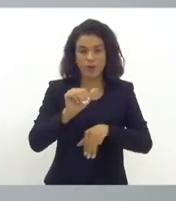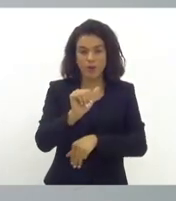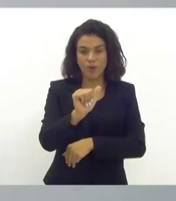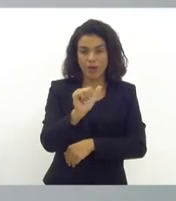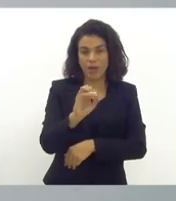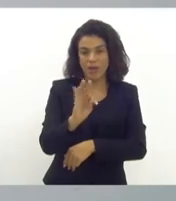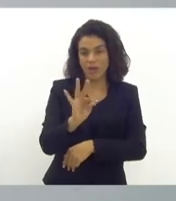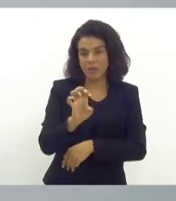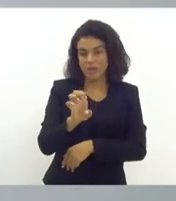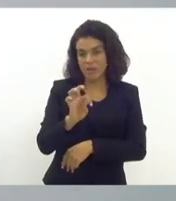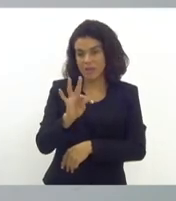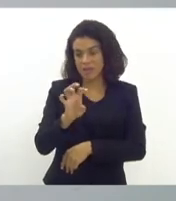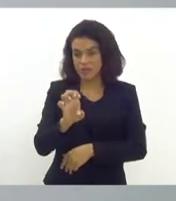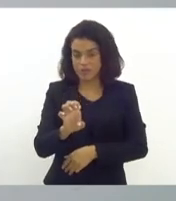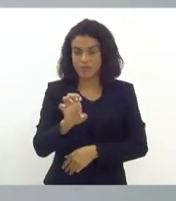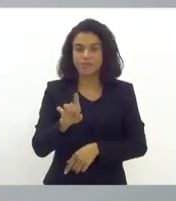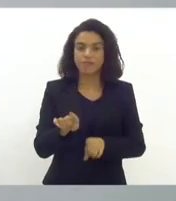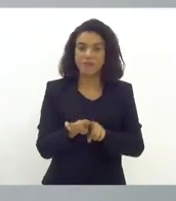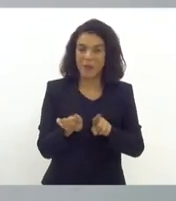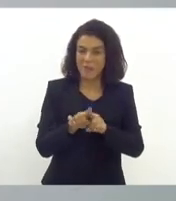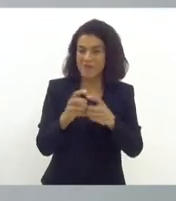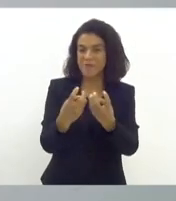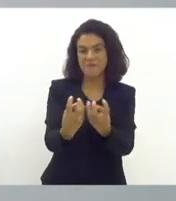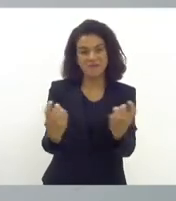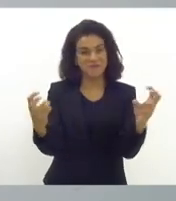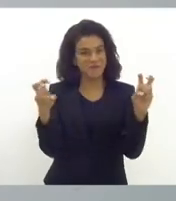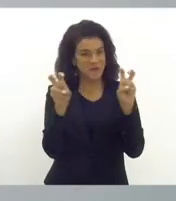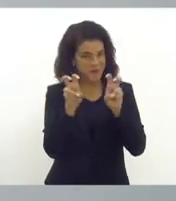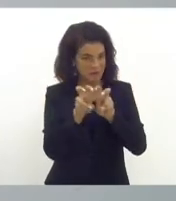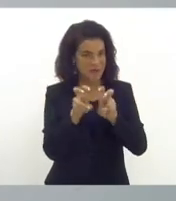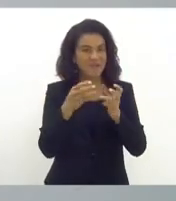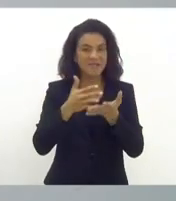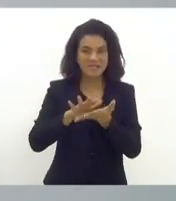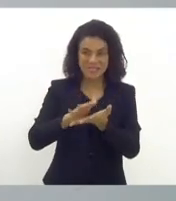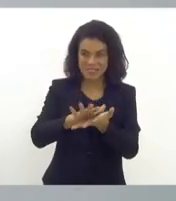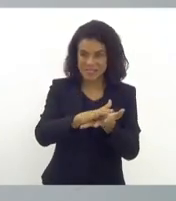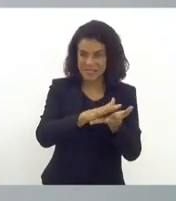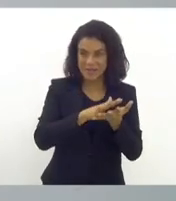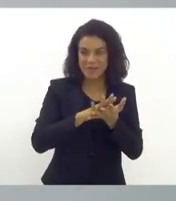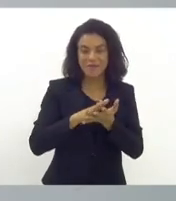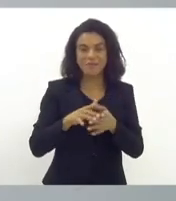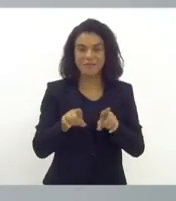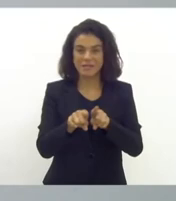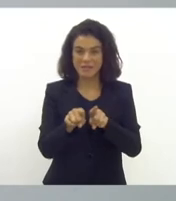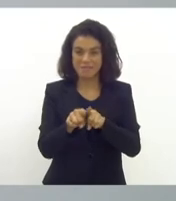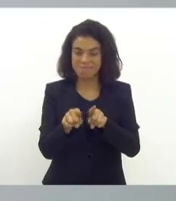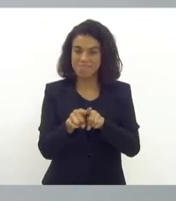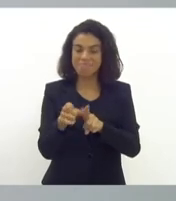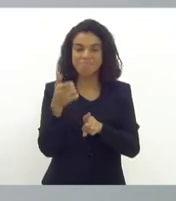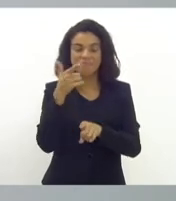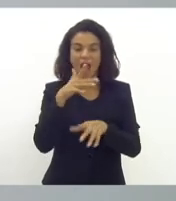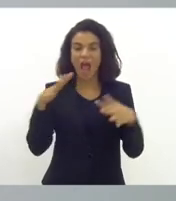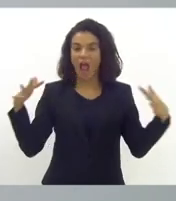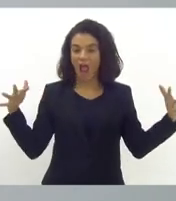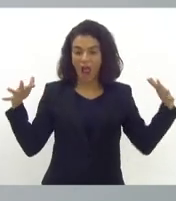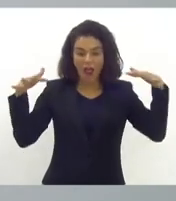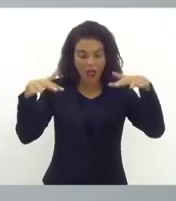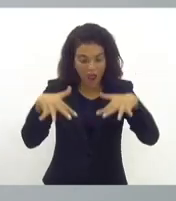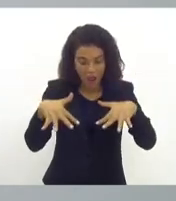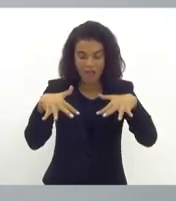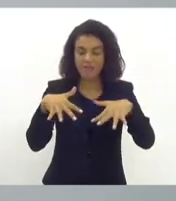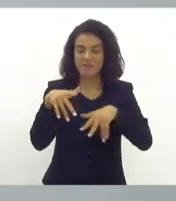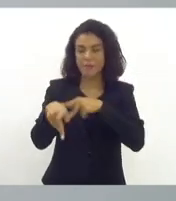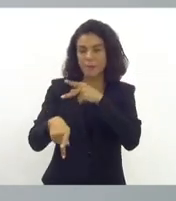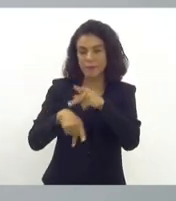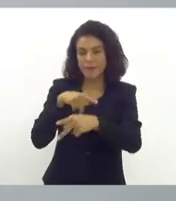aí estabelecida Vamos fazer uma roda de samba que meio que para gente conseguir aí chamar atenção não só